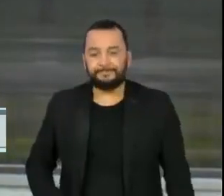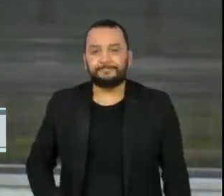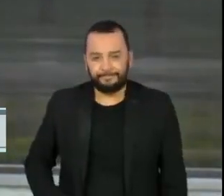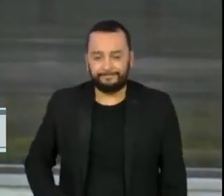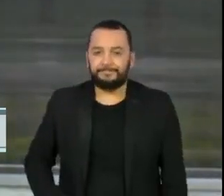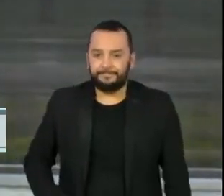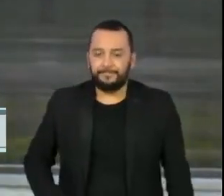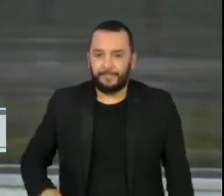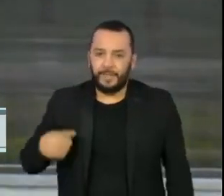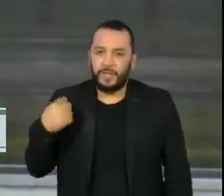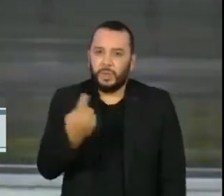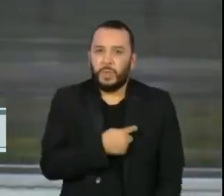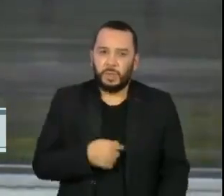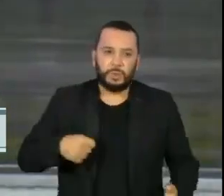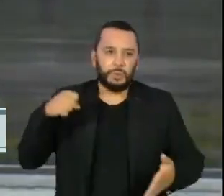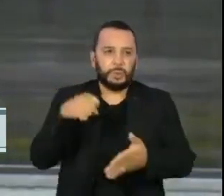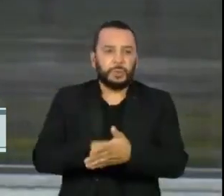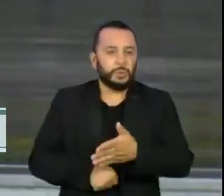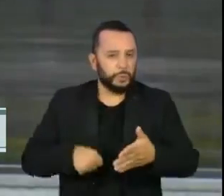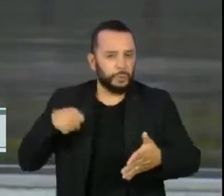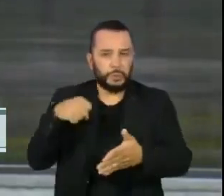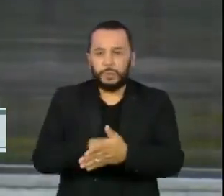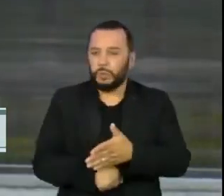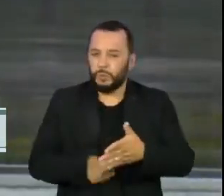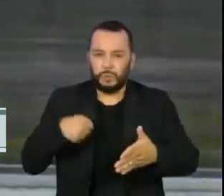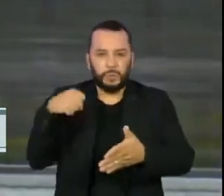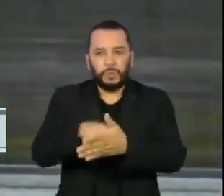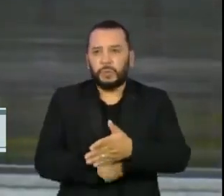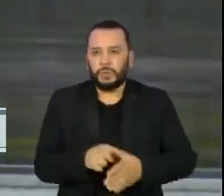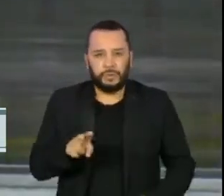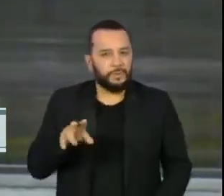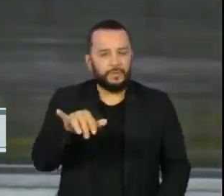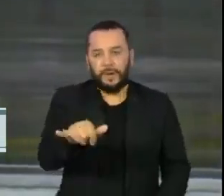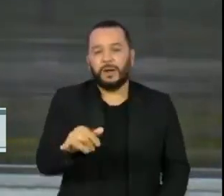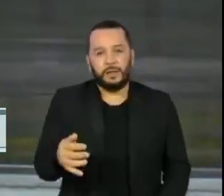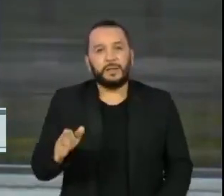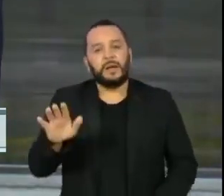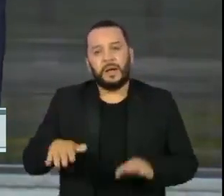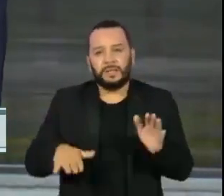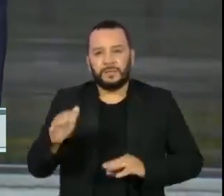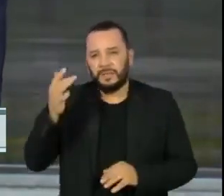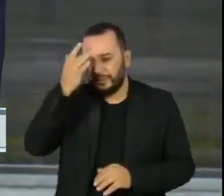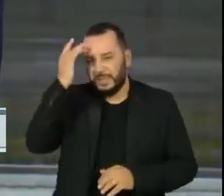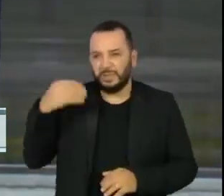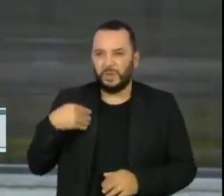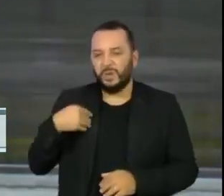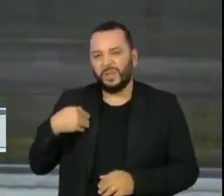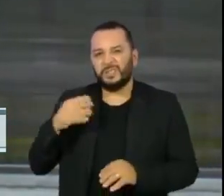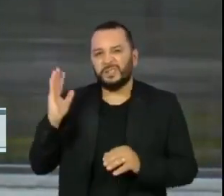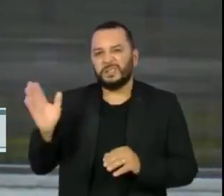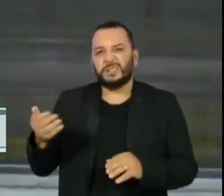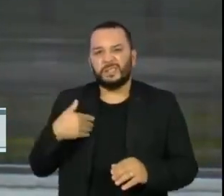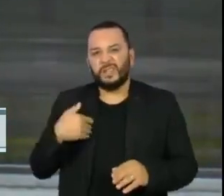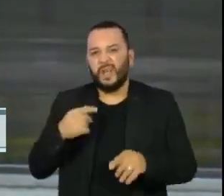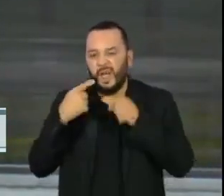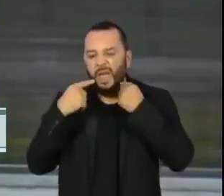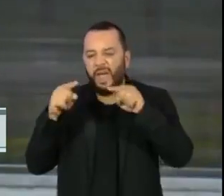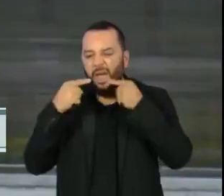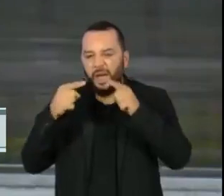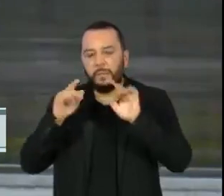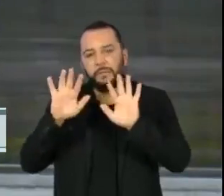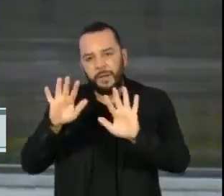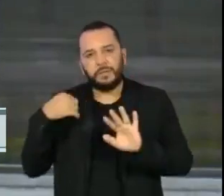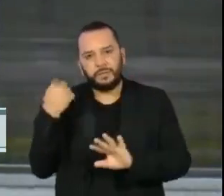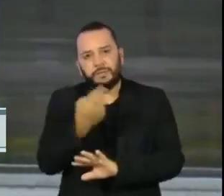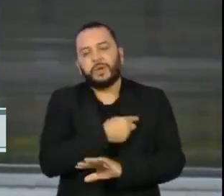Faremos o que for necessário, ainda que com desgaste, ainda que com impopularidade, mas para proteger vidas. E